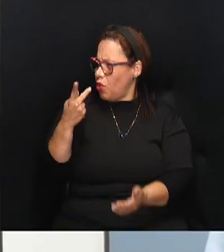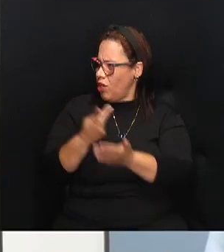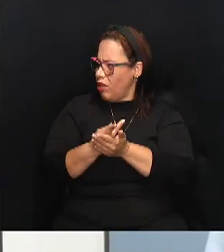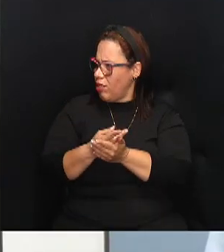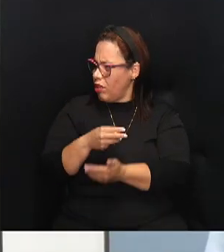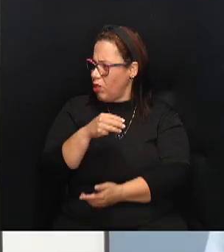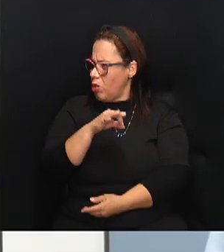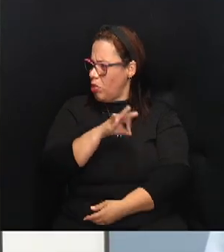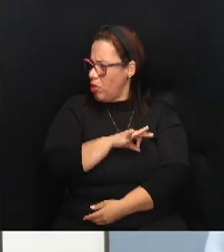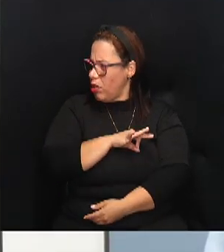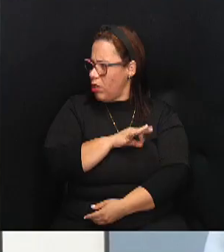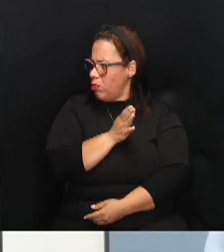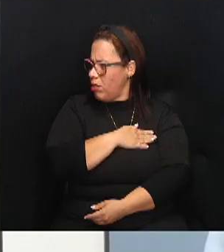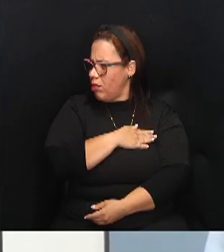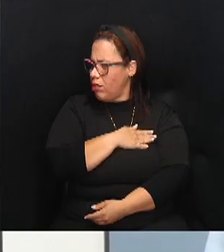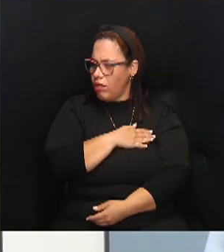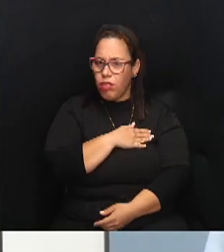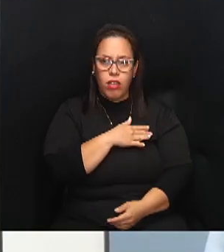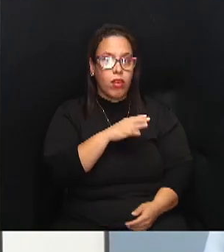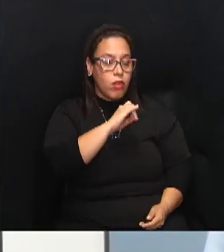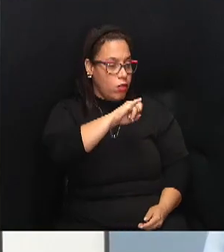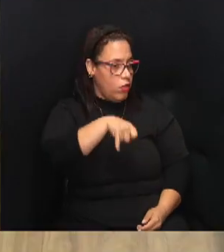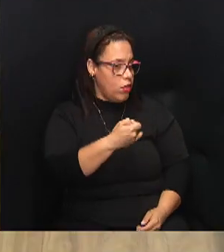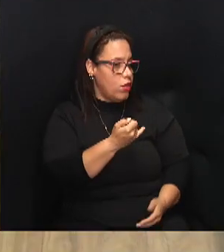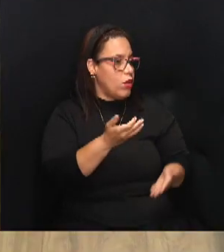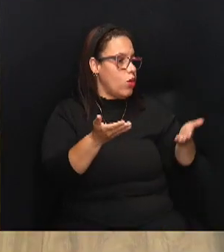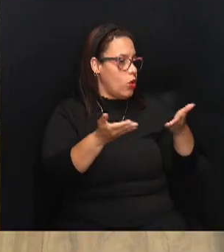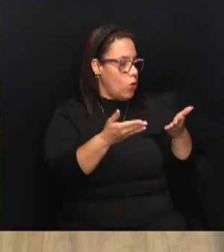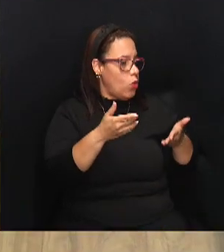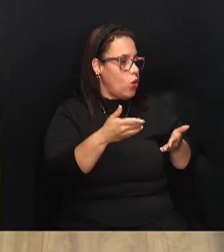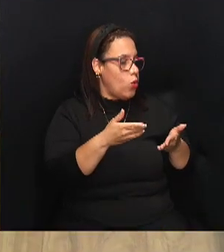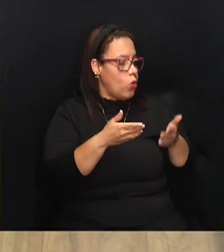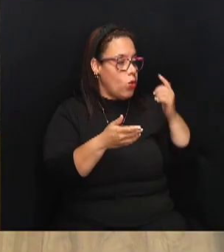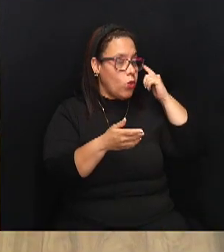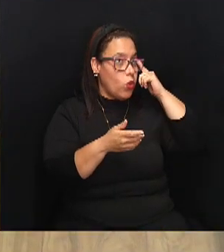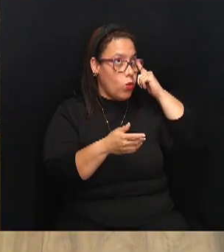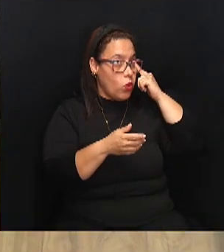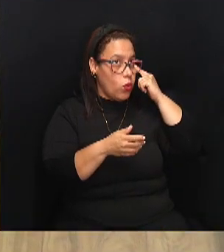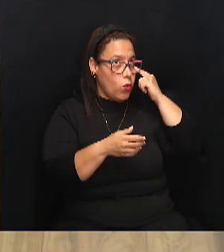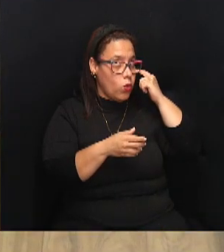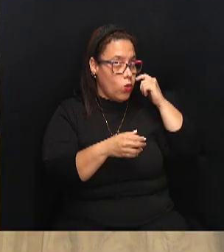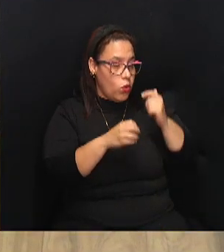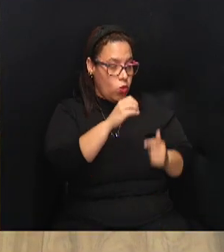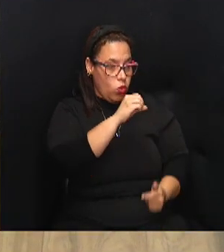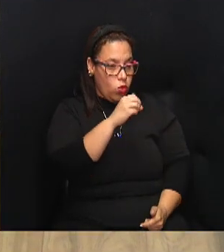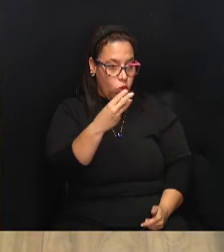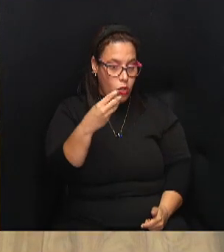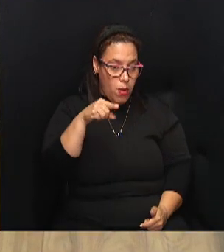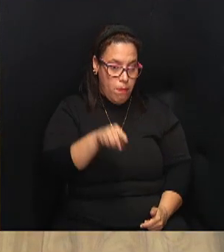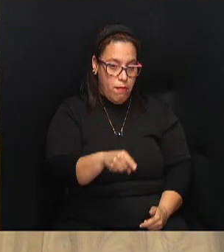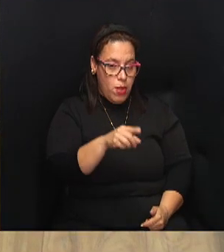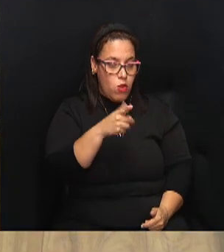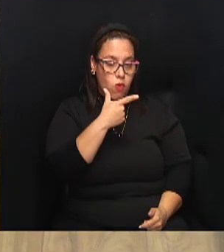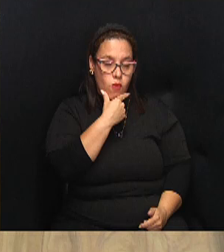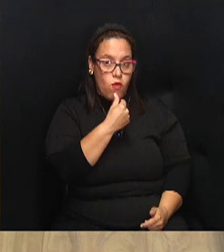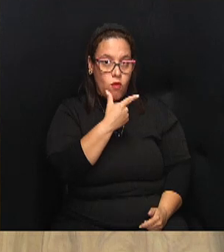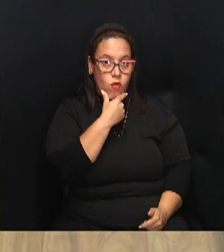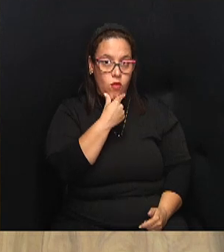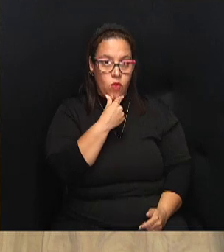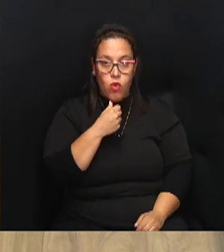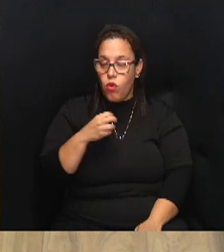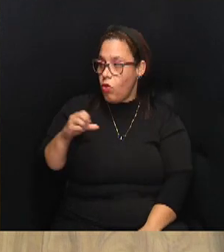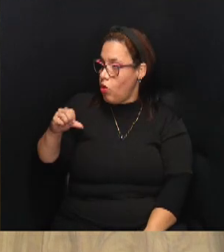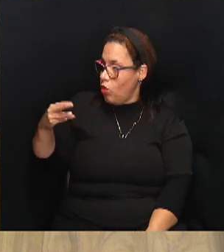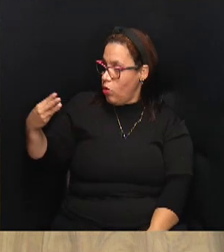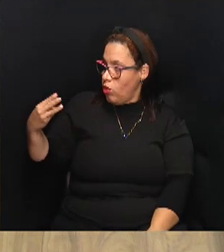acho. Até aproveitando, né? Hoje nós estamos com fixado 93 mil homens. A gente está com 80 mil.